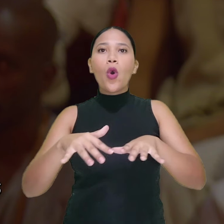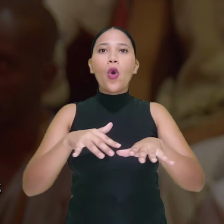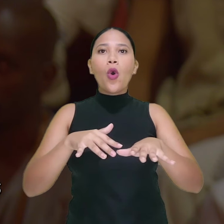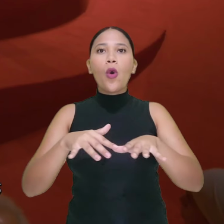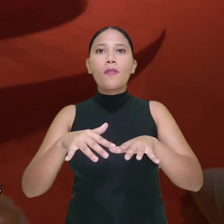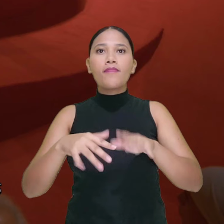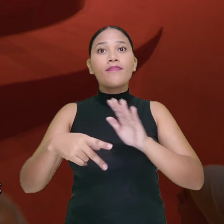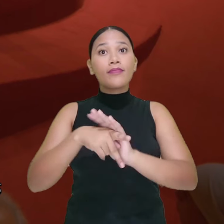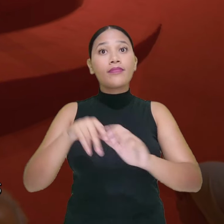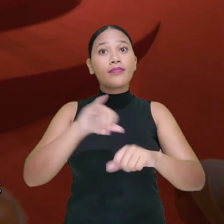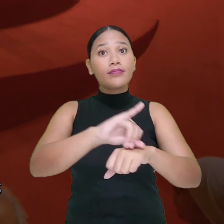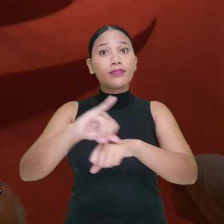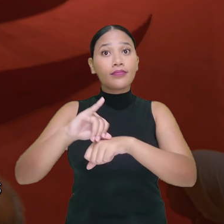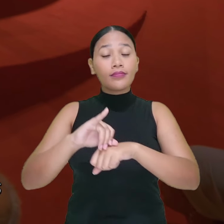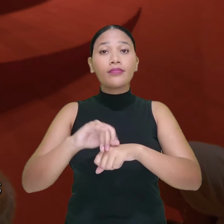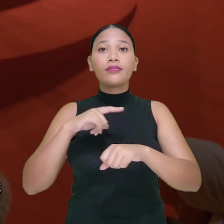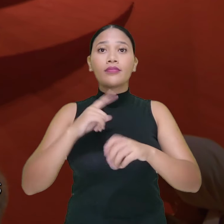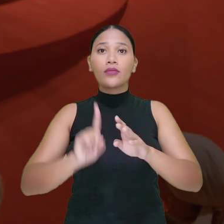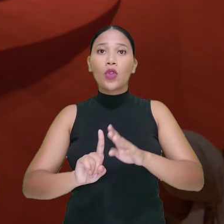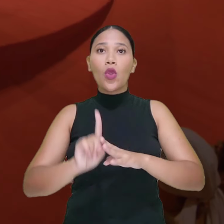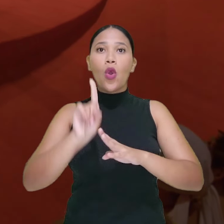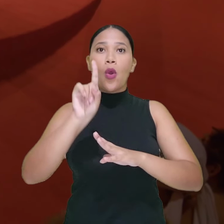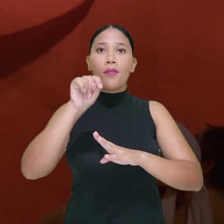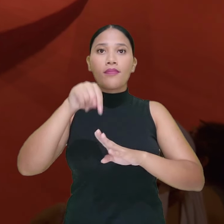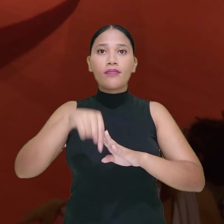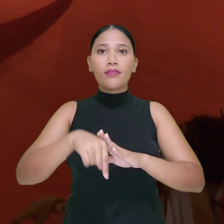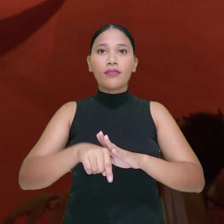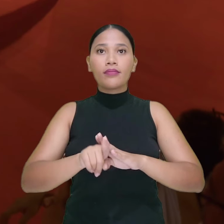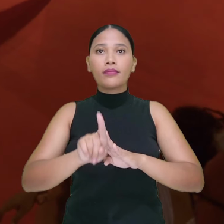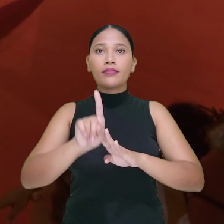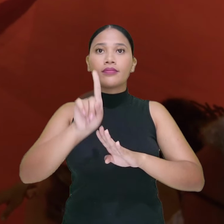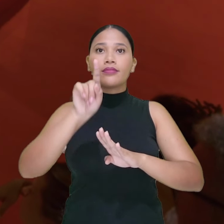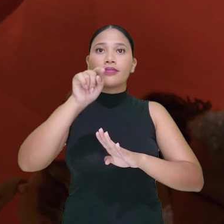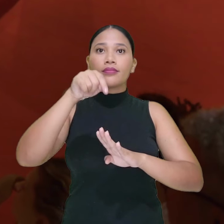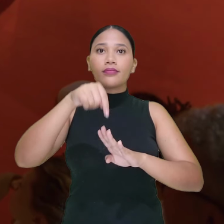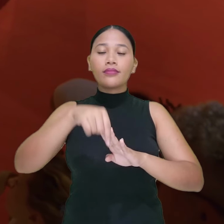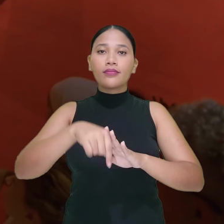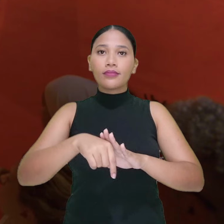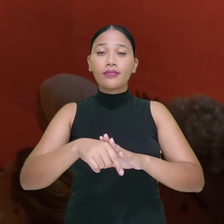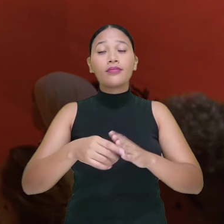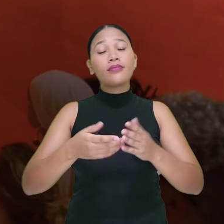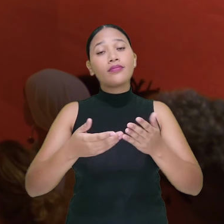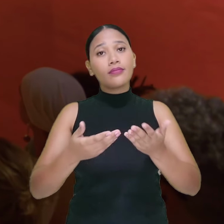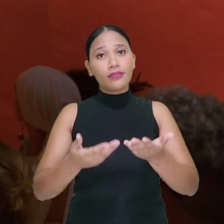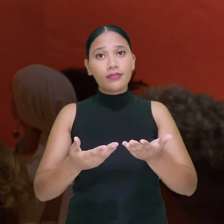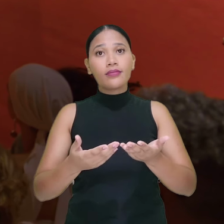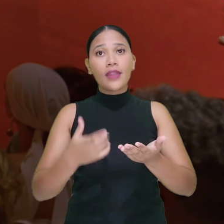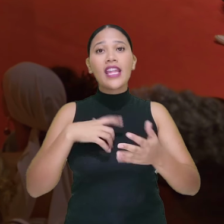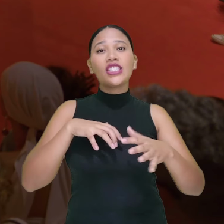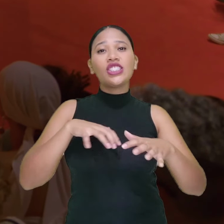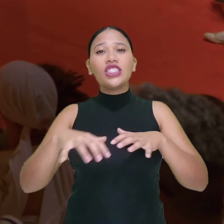que fazem o movimento destas obras, onde elas sobem e descem numa relação de